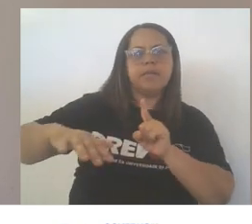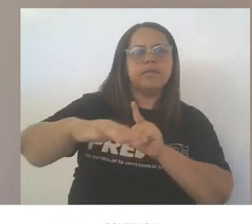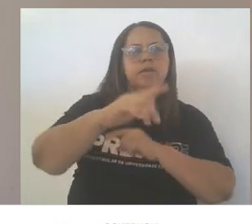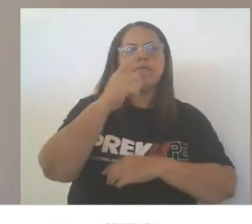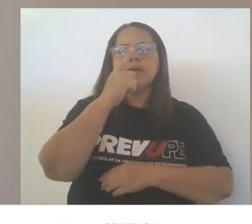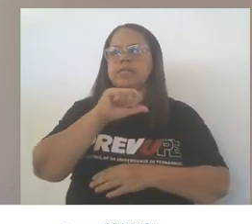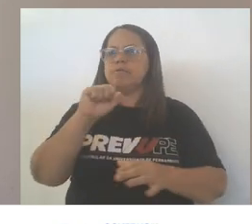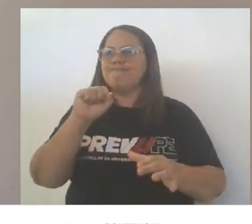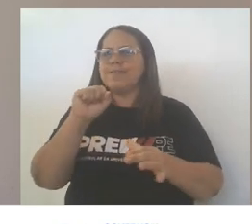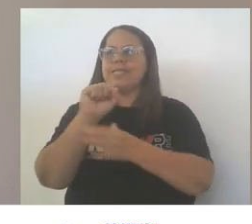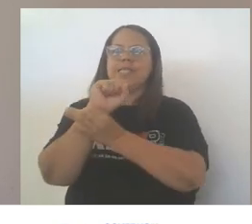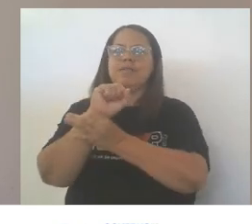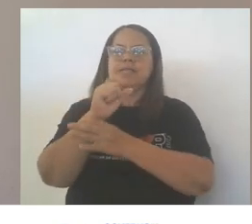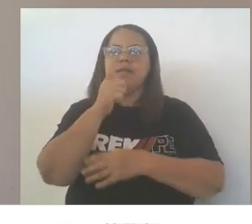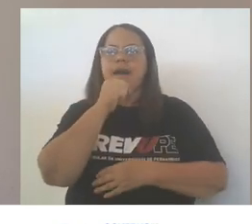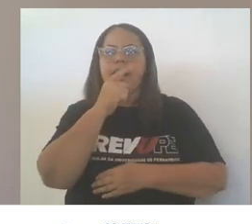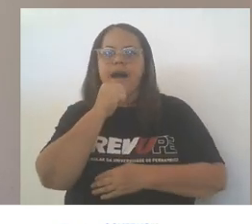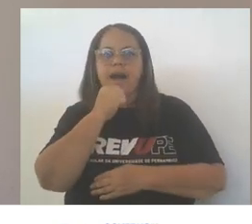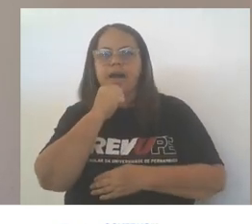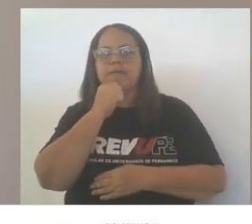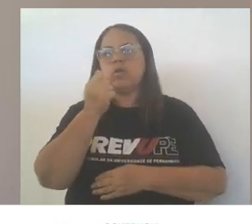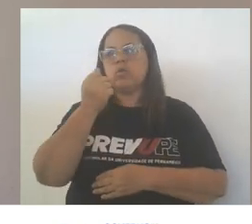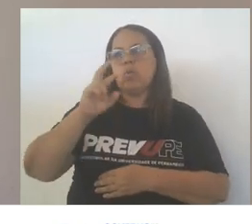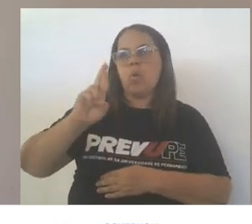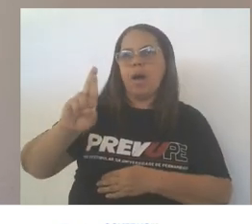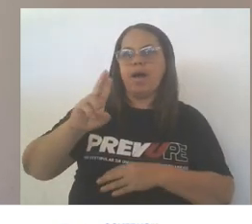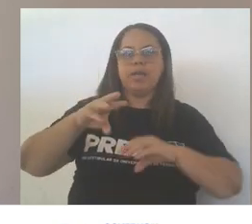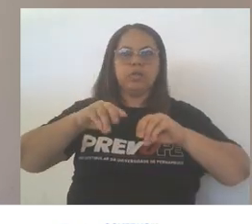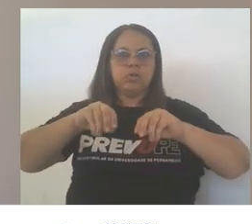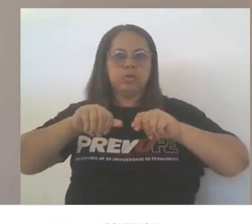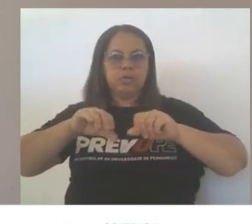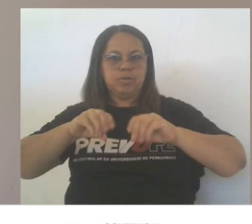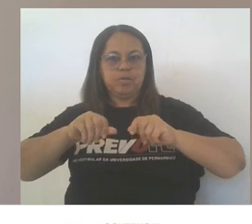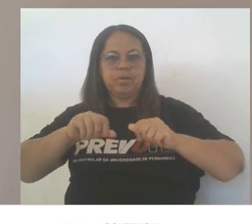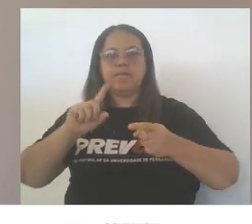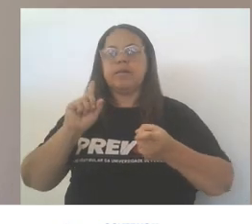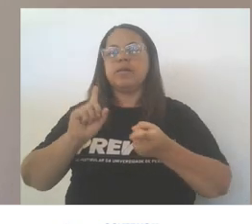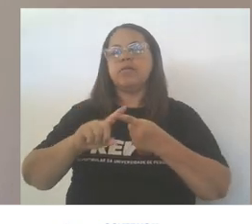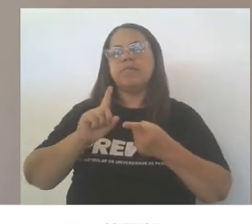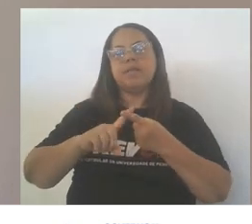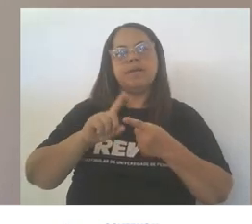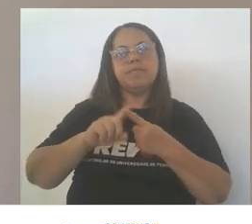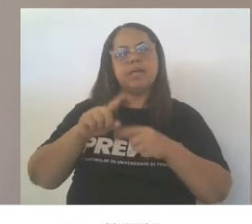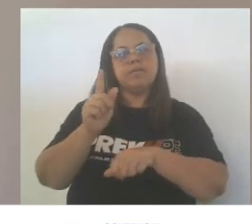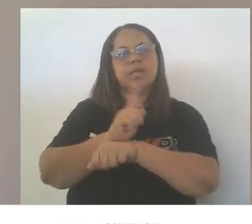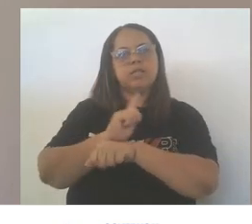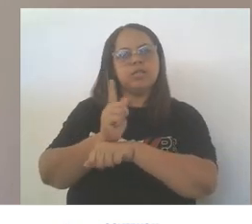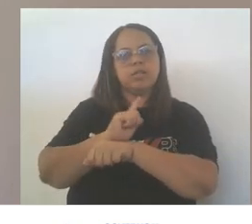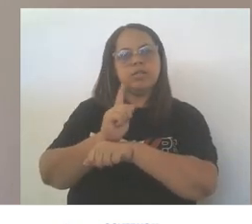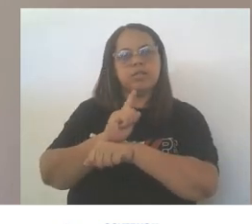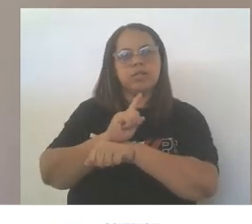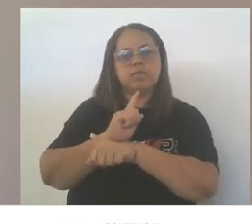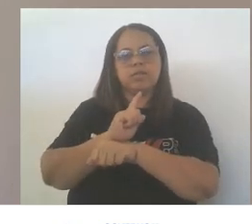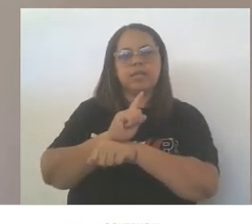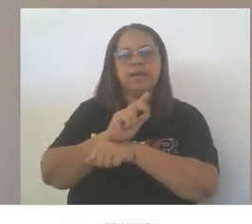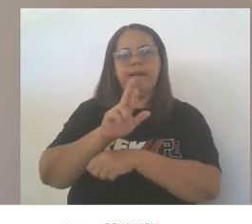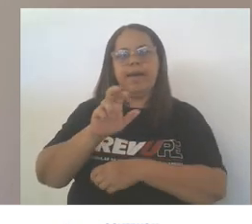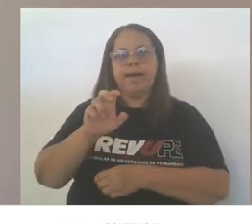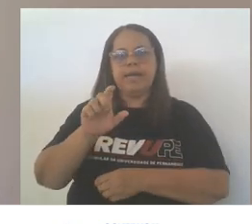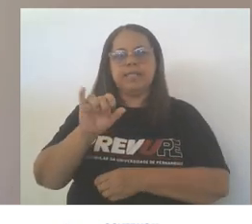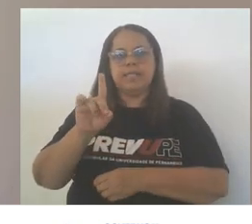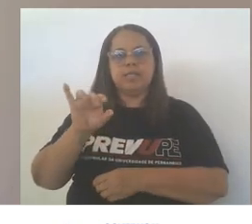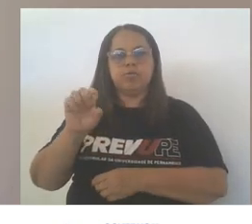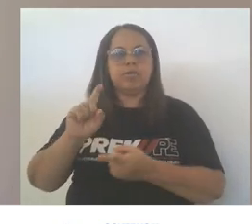garantindo a segurança da água potável, do ar e do solo, bem como na gestão eficaz de resíduos e na redução da